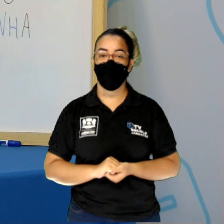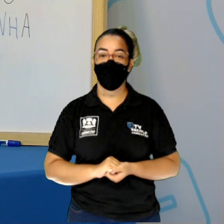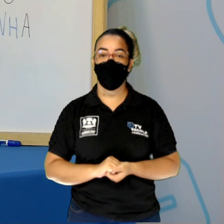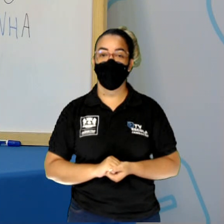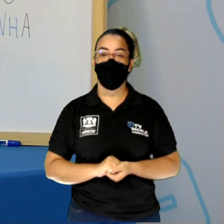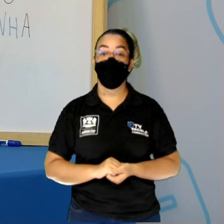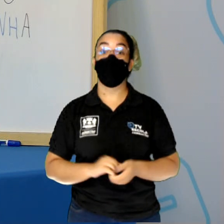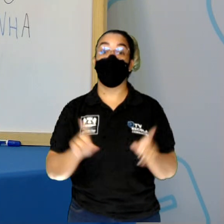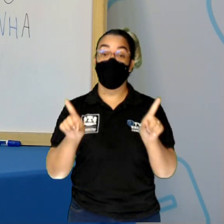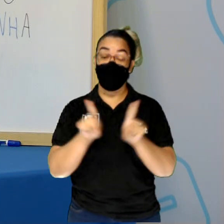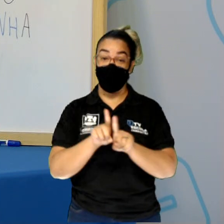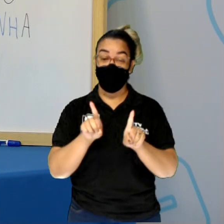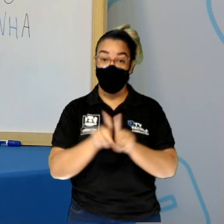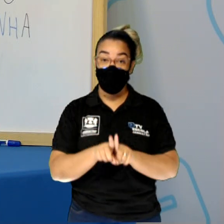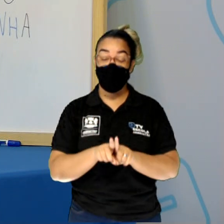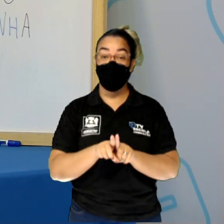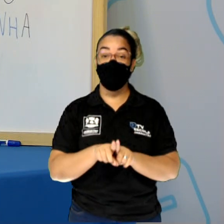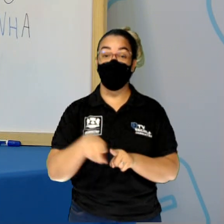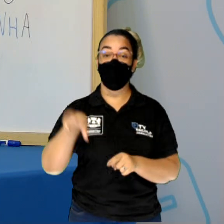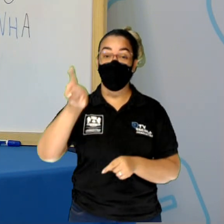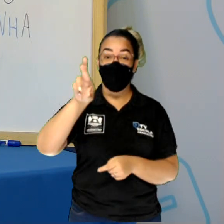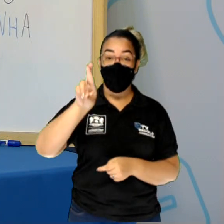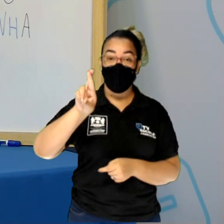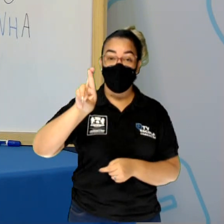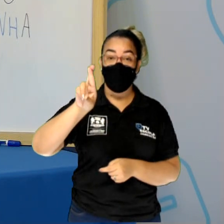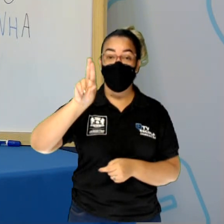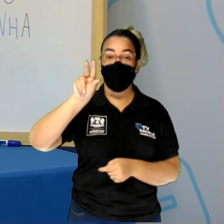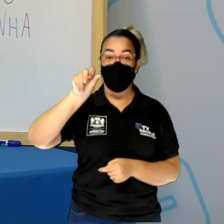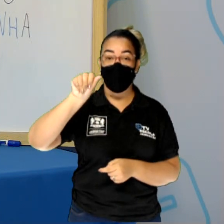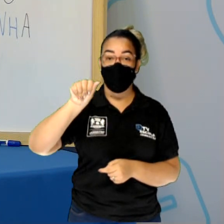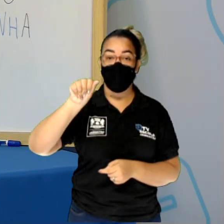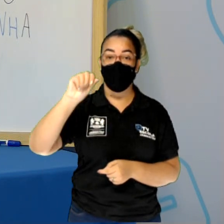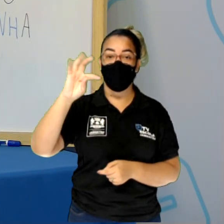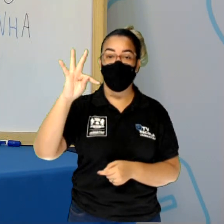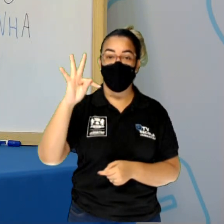E também foi convidado a rata.